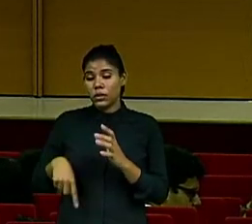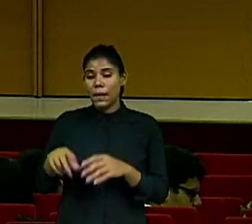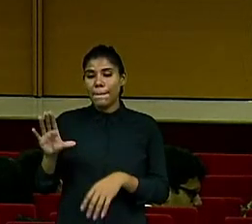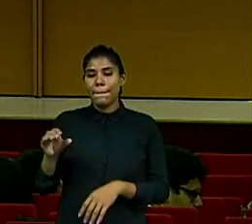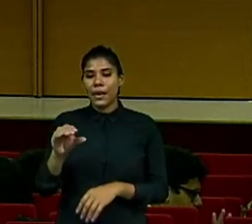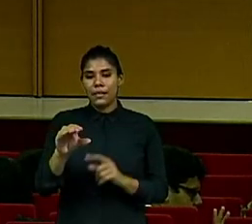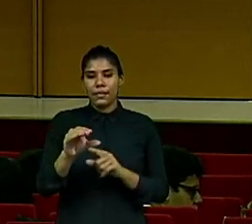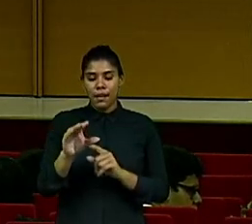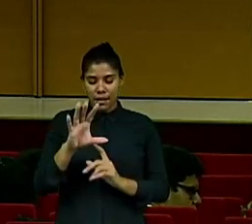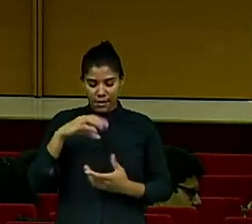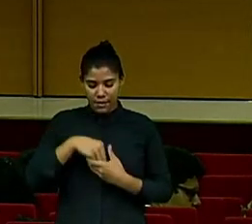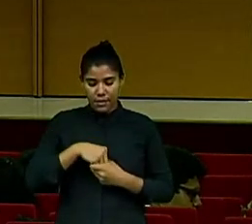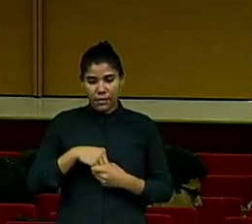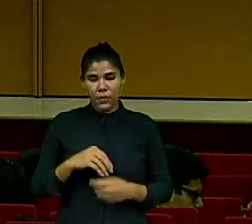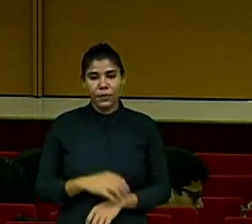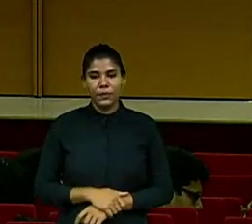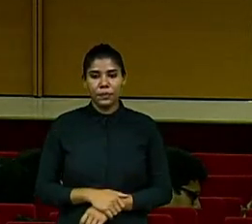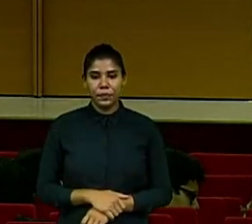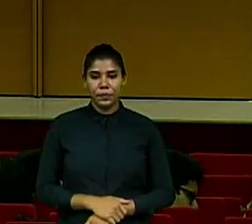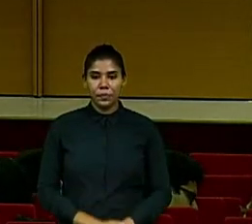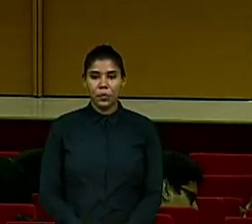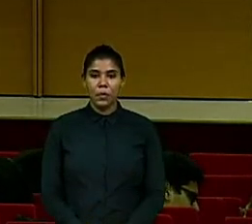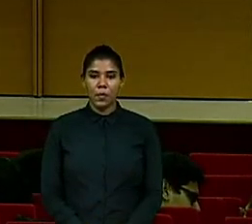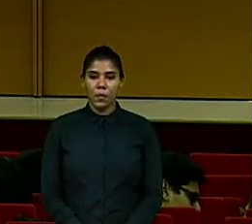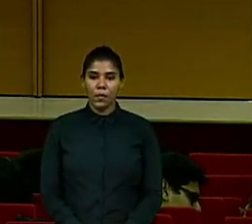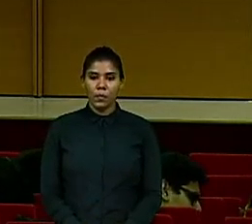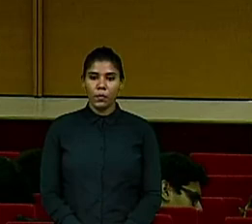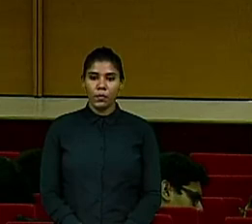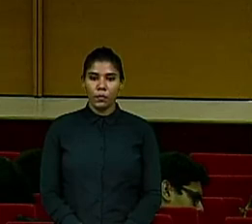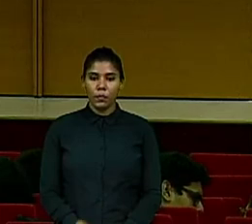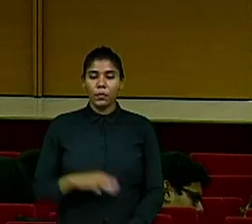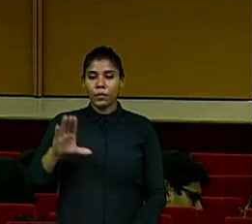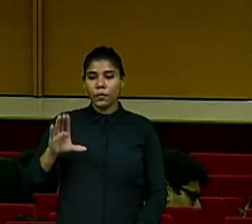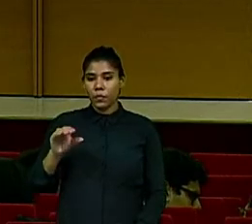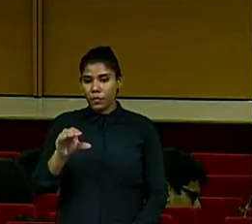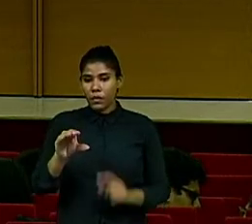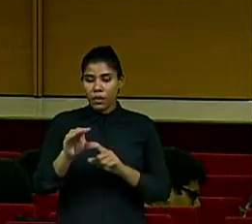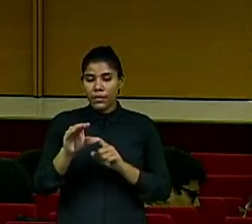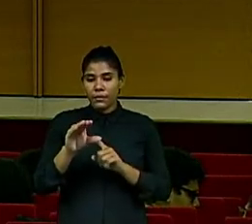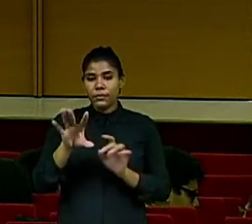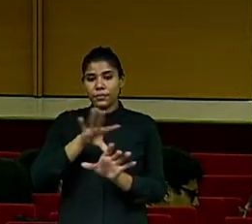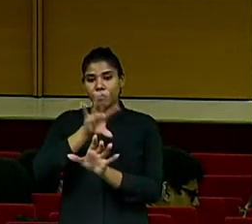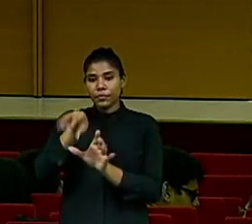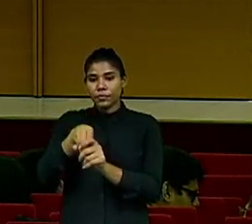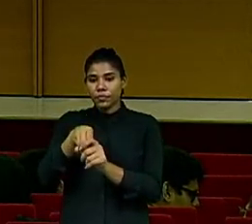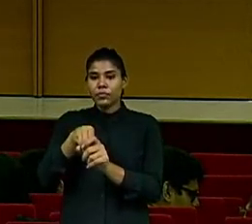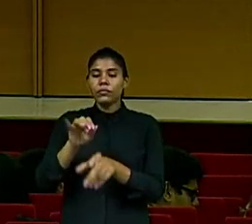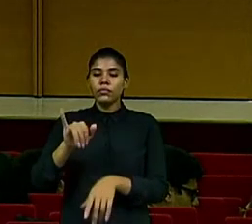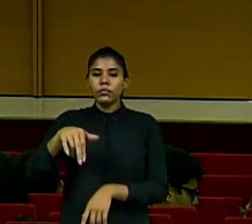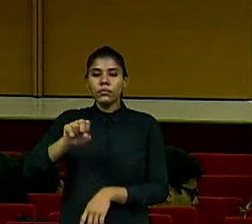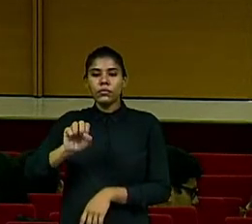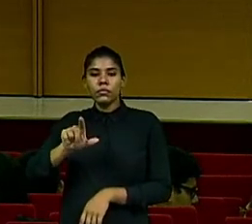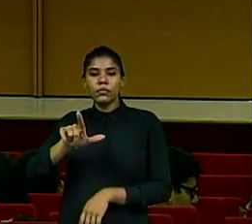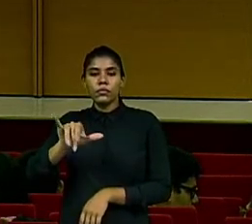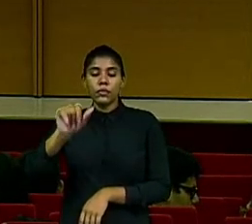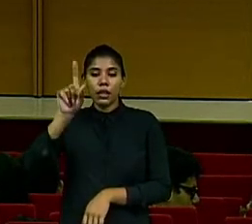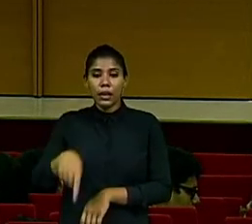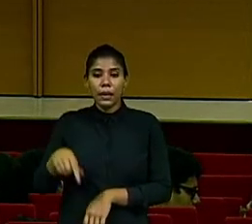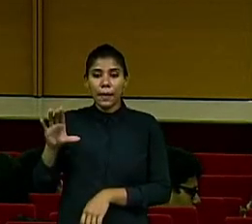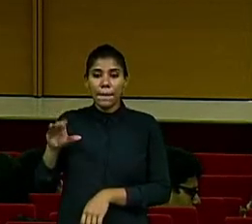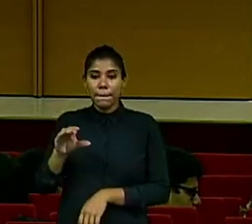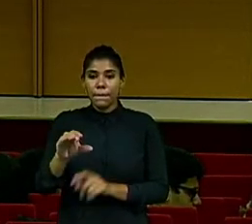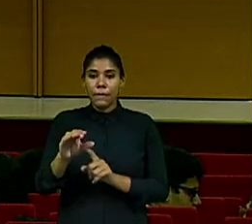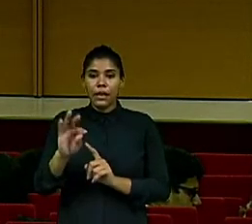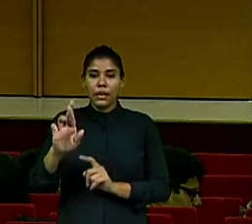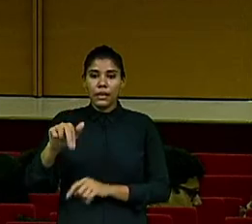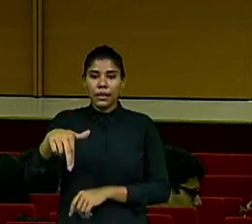de Tecnologia do DNA recombinante e a bactéria que recebe o gene da insulina justamente uma bactéria transgênica